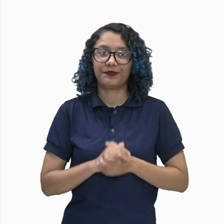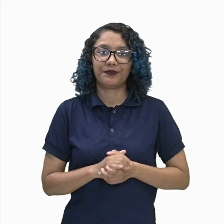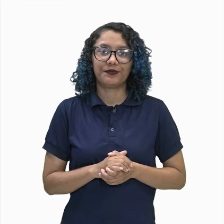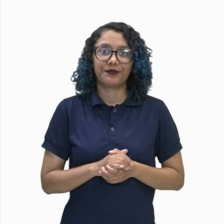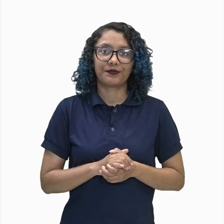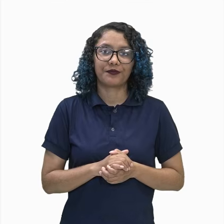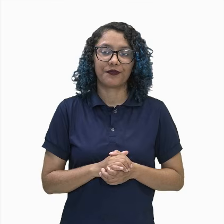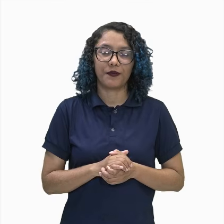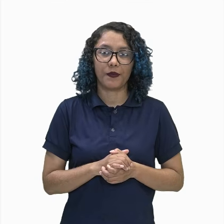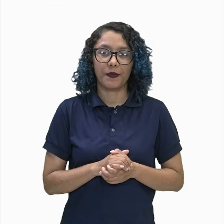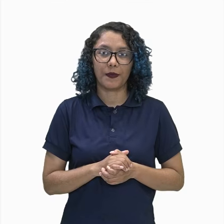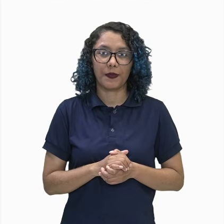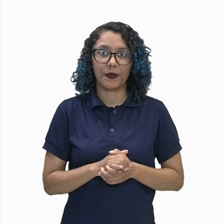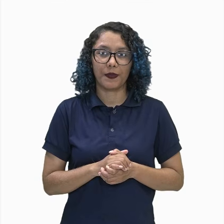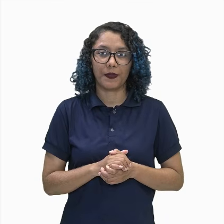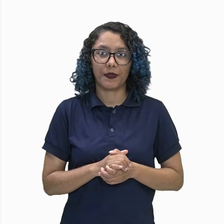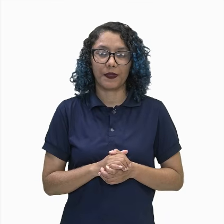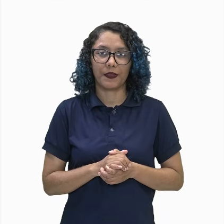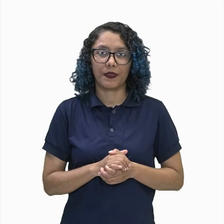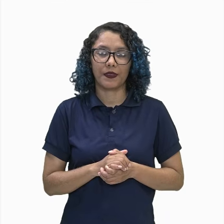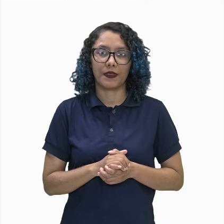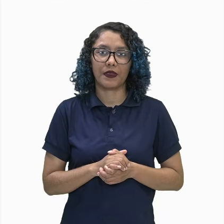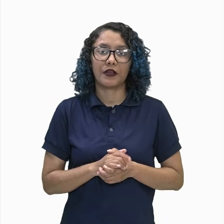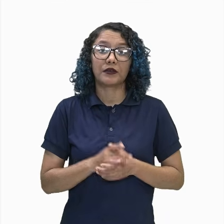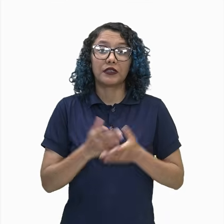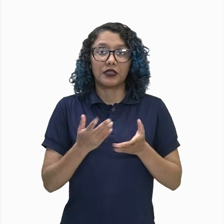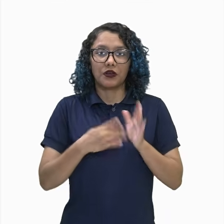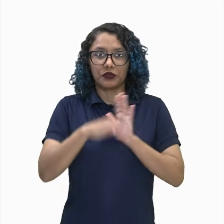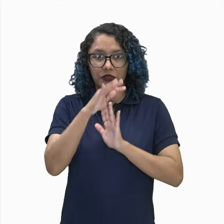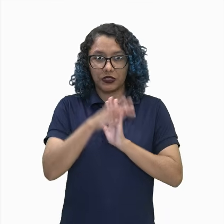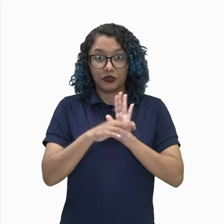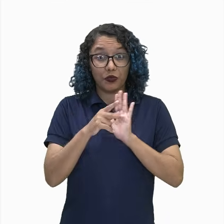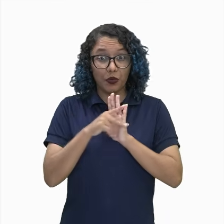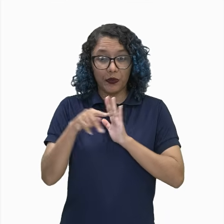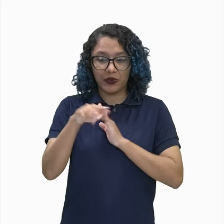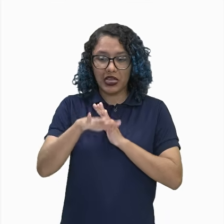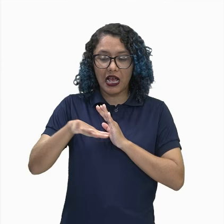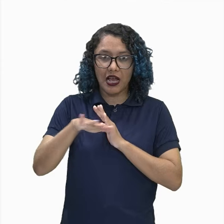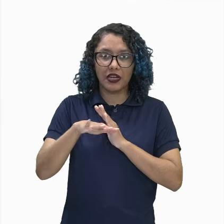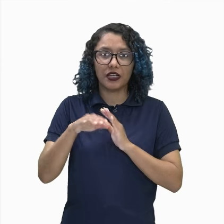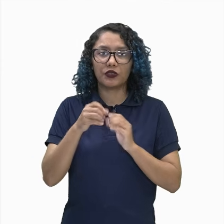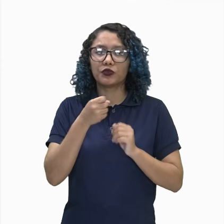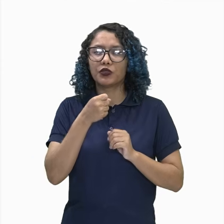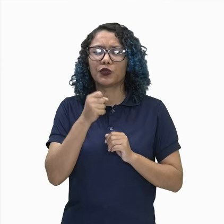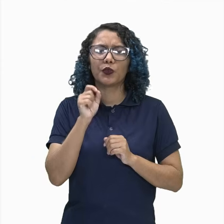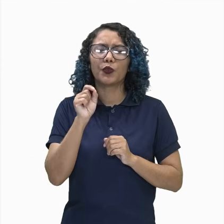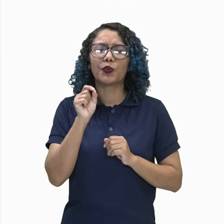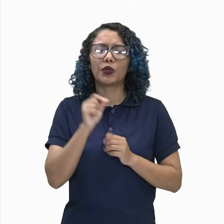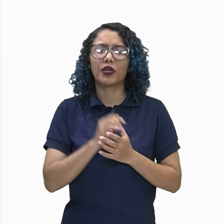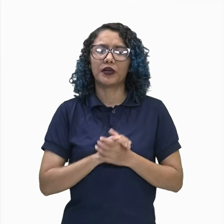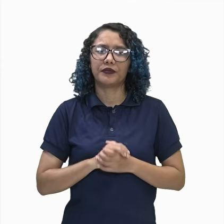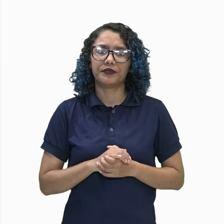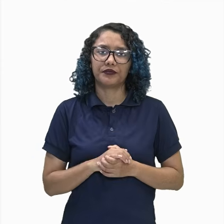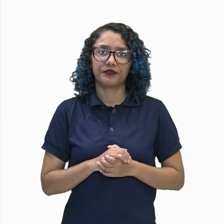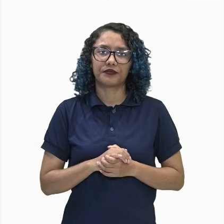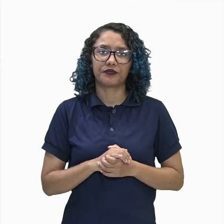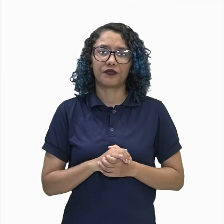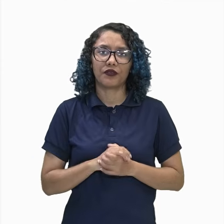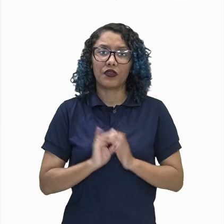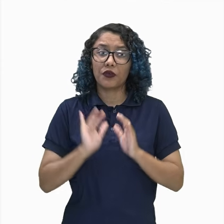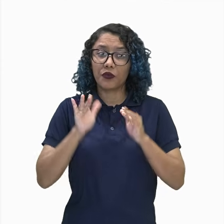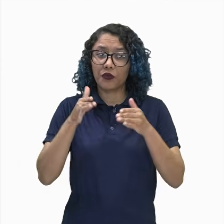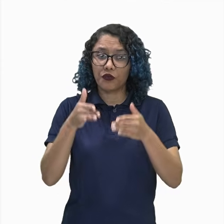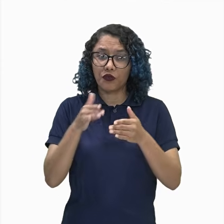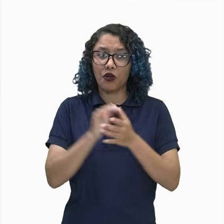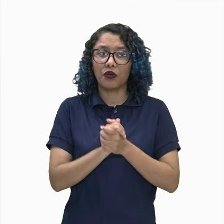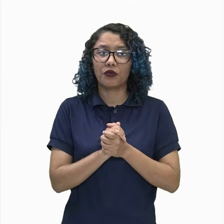só, comentamos aqui que os textos da esfera jornalística pressupõem o quê? O envolvimento